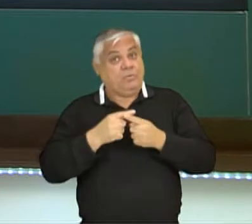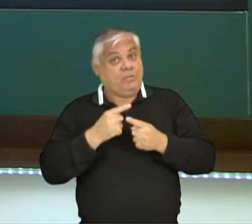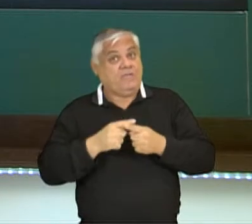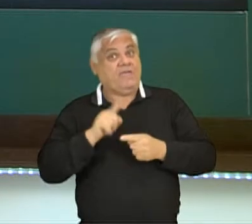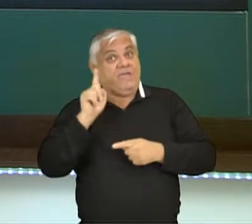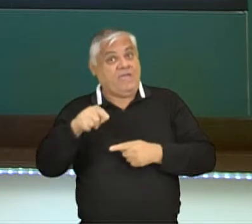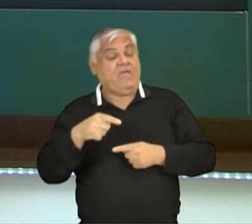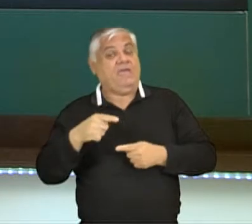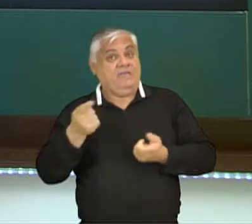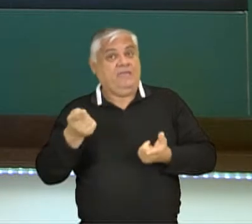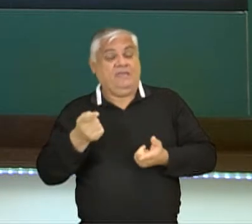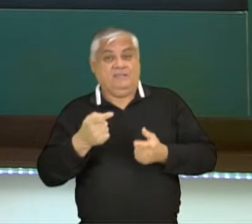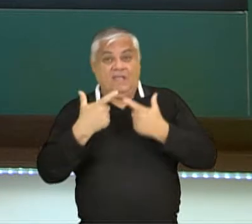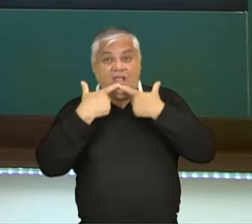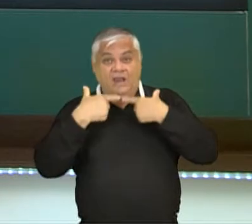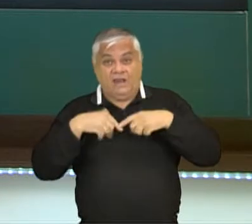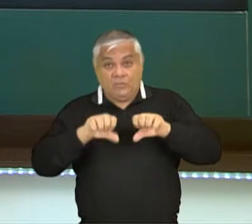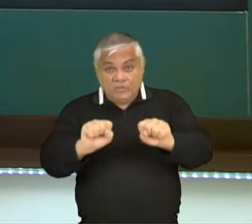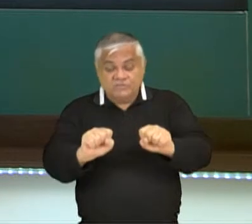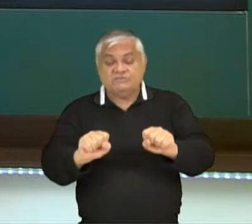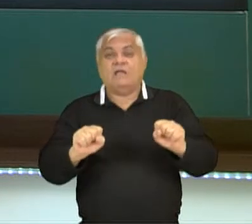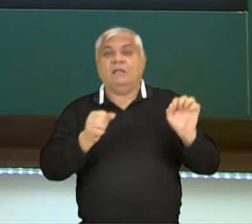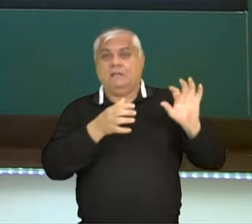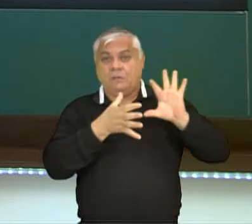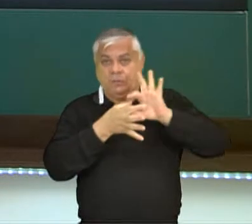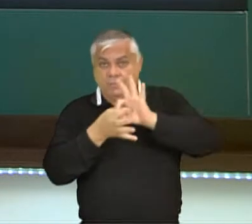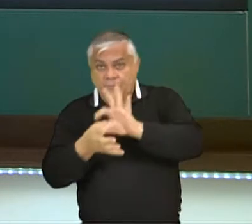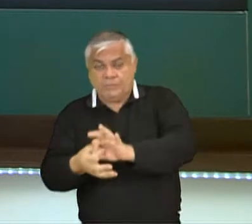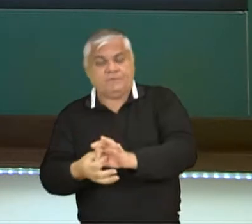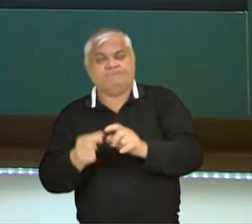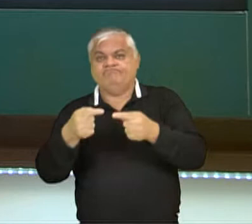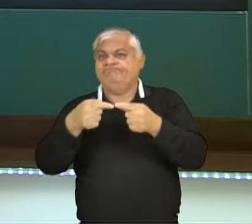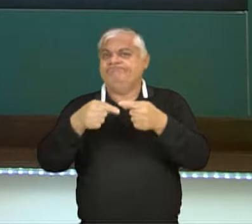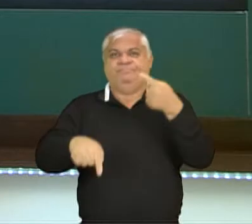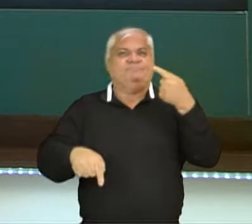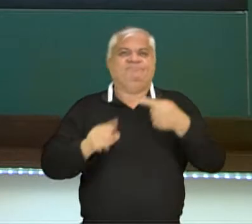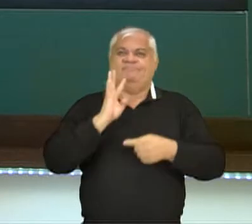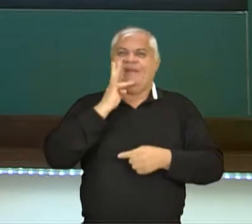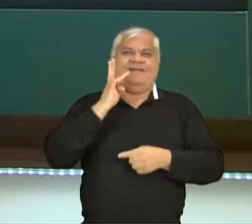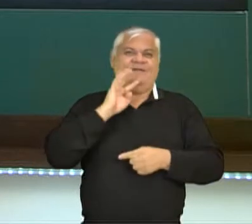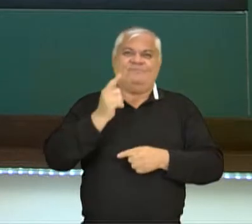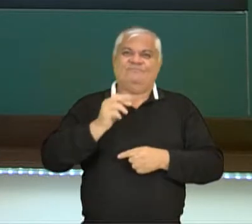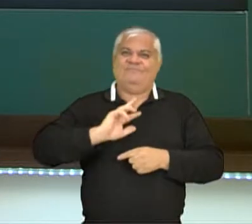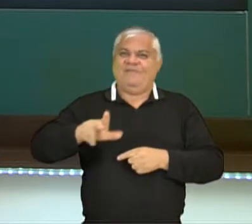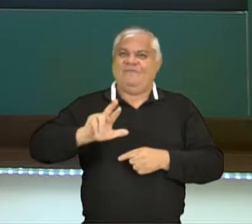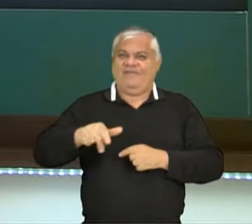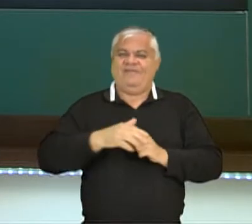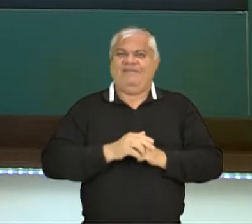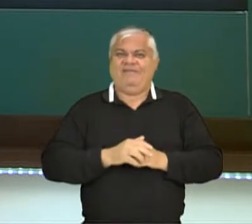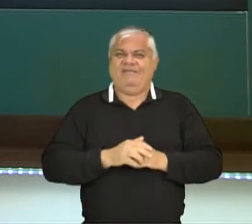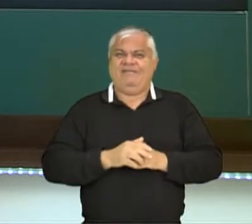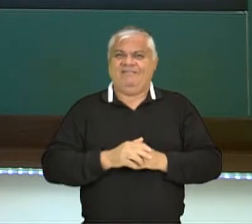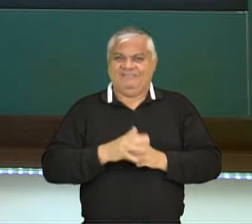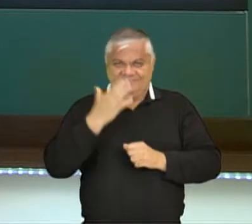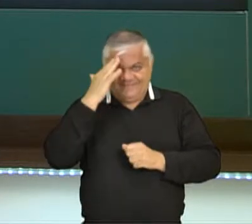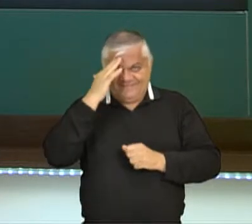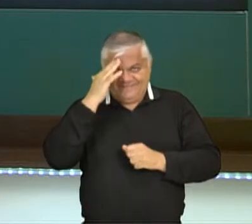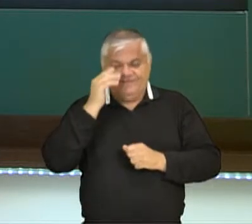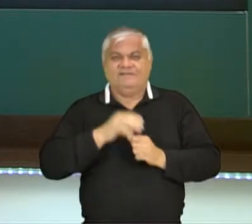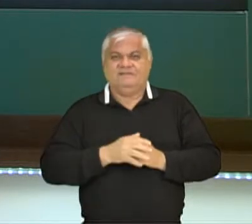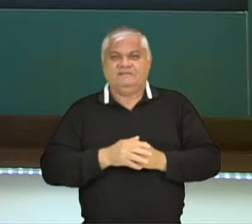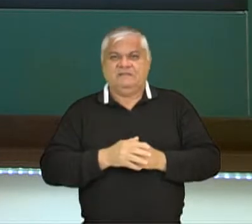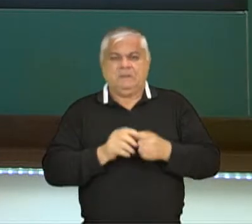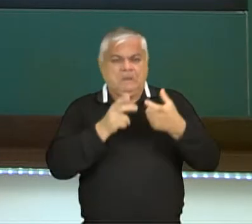da estética linguística e da coesão, o texto não fica legal, se eu repito várias vezes, sem